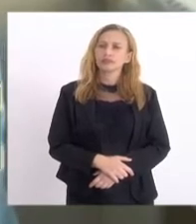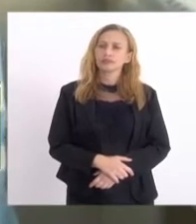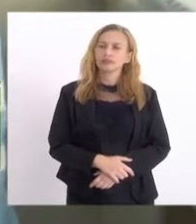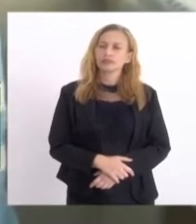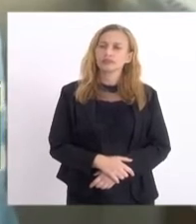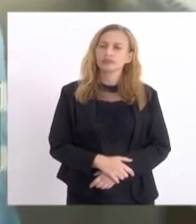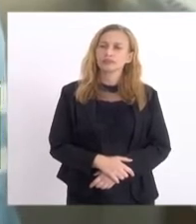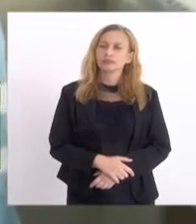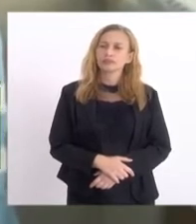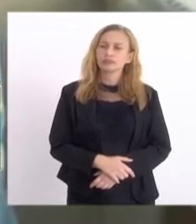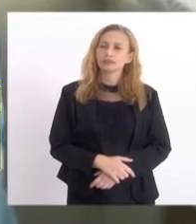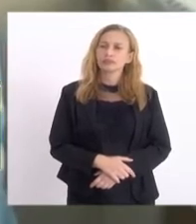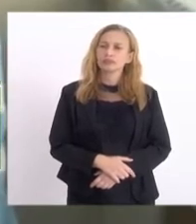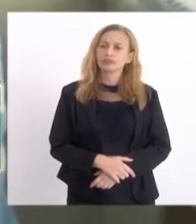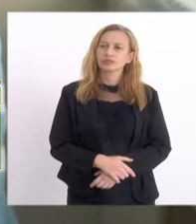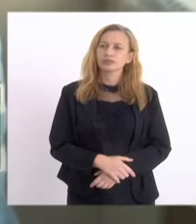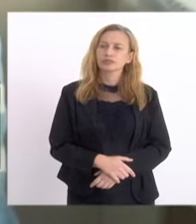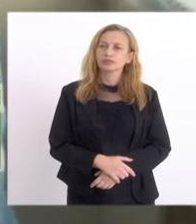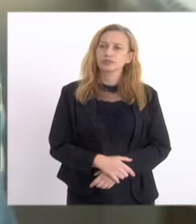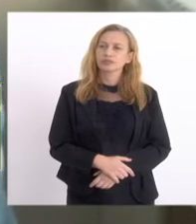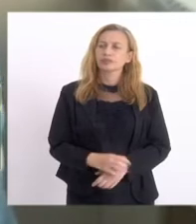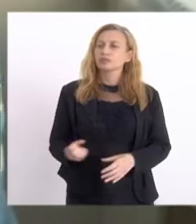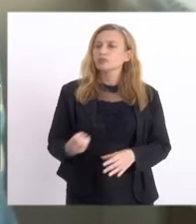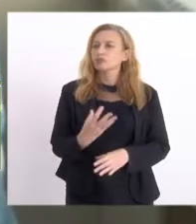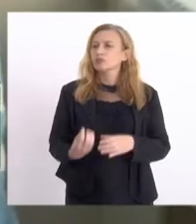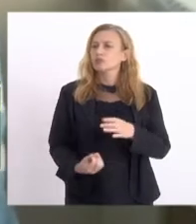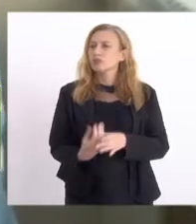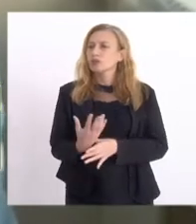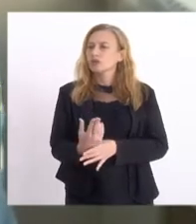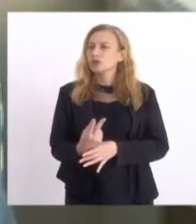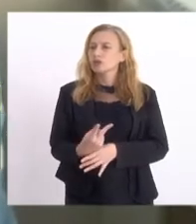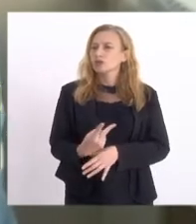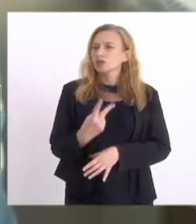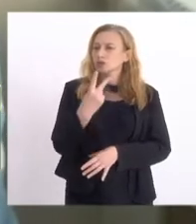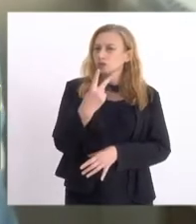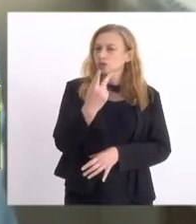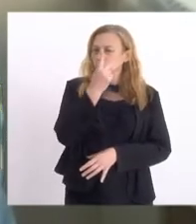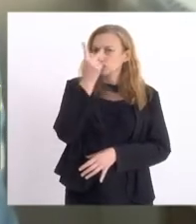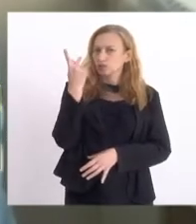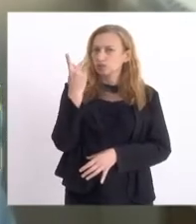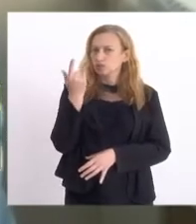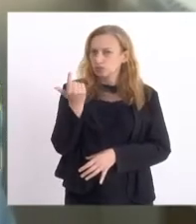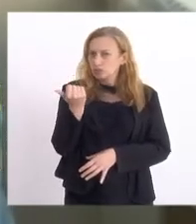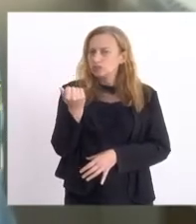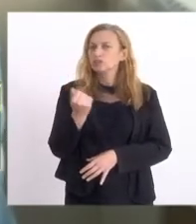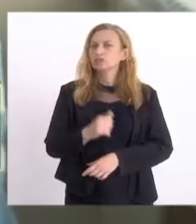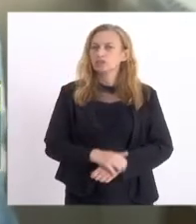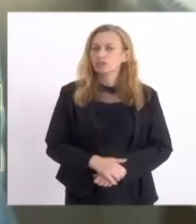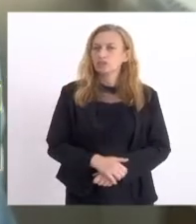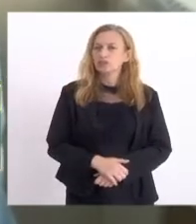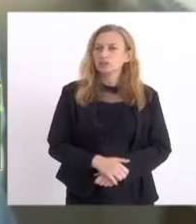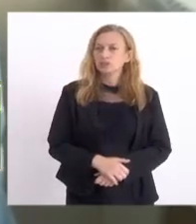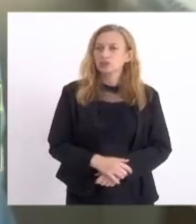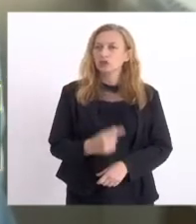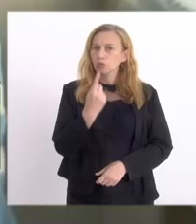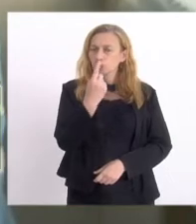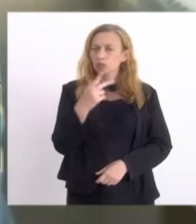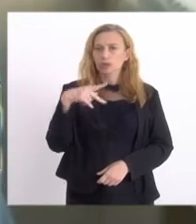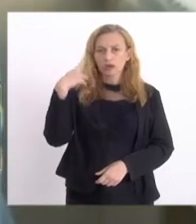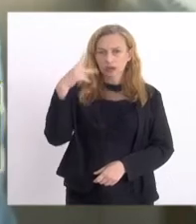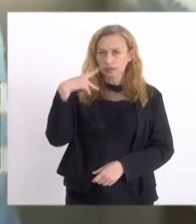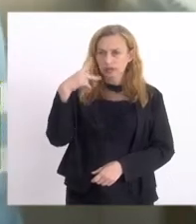né, fruto de atuação de dois entes, duas pessoas, um